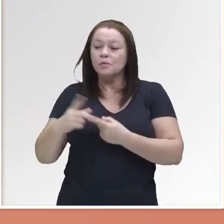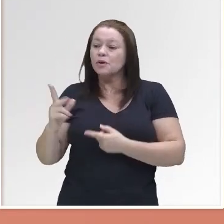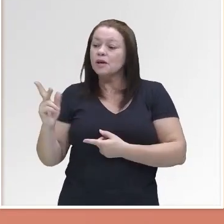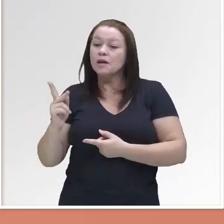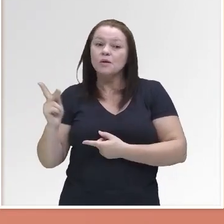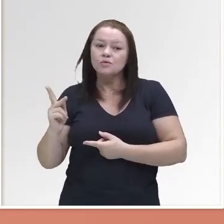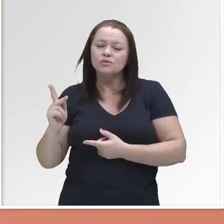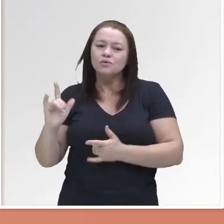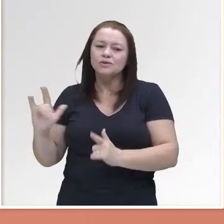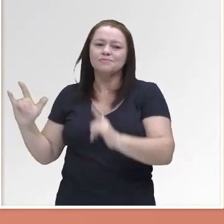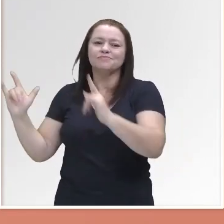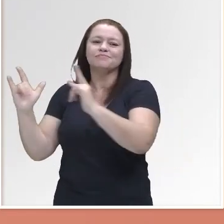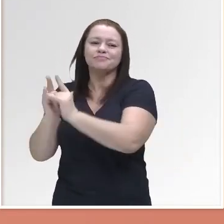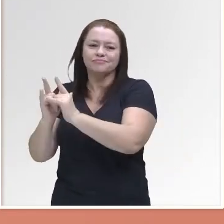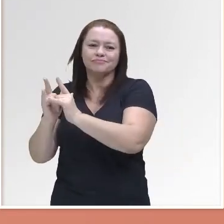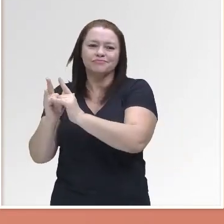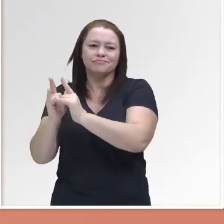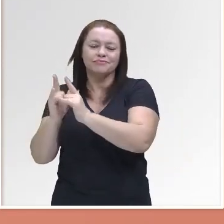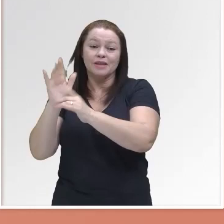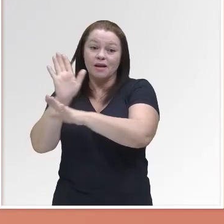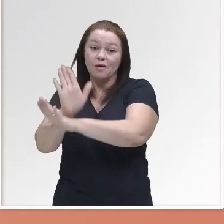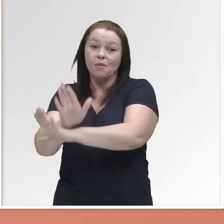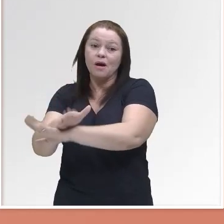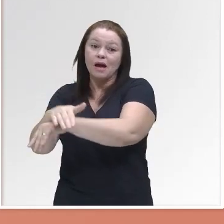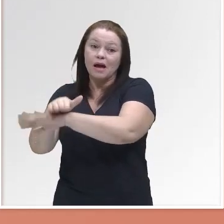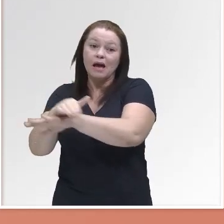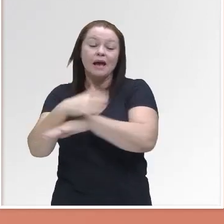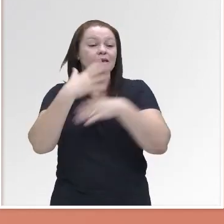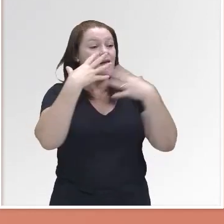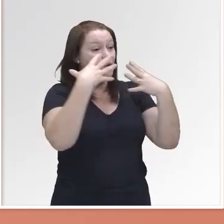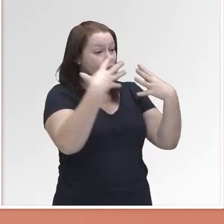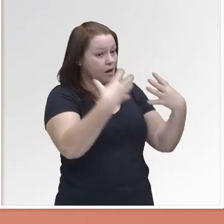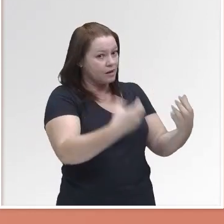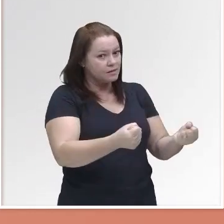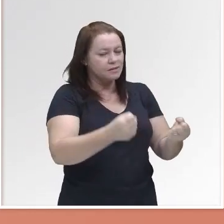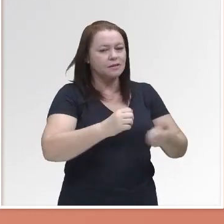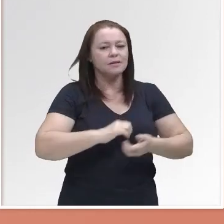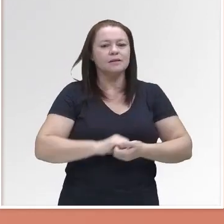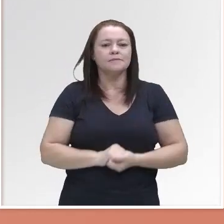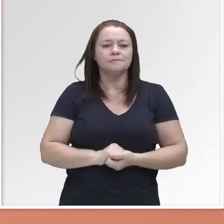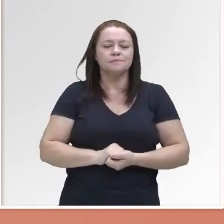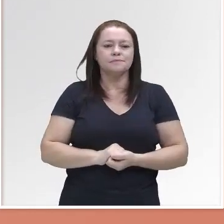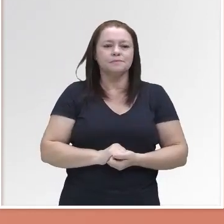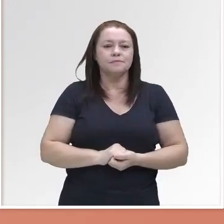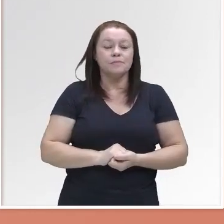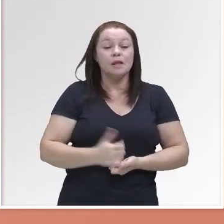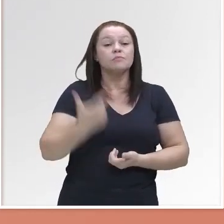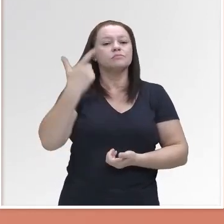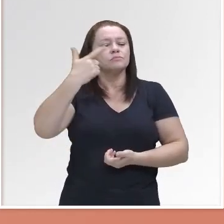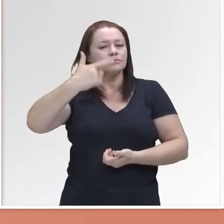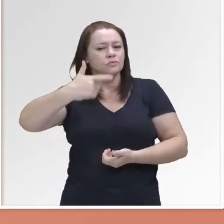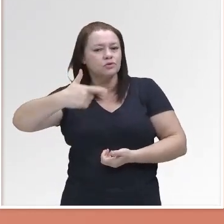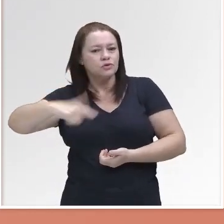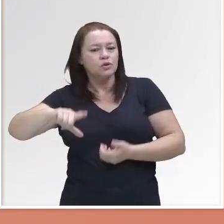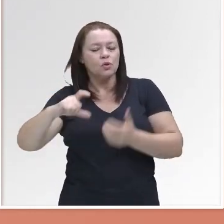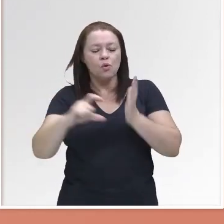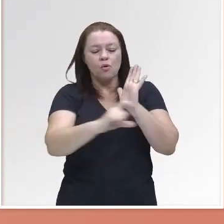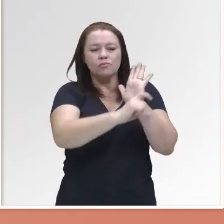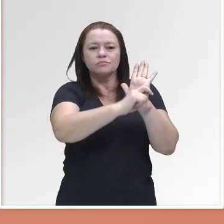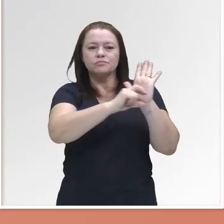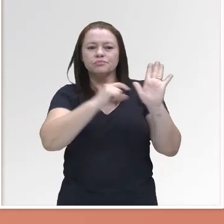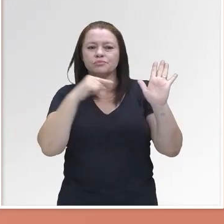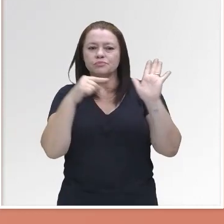acordo, então, aí com a bruxa. Mais uma vez, outra parte que dá sequência também a